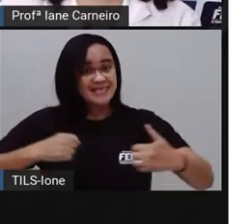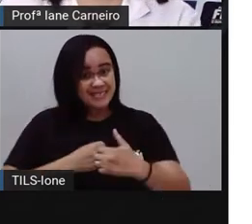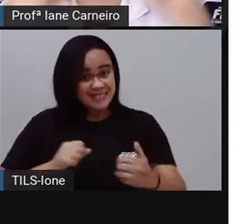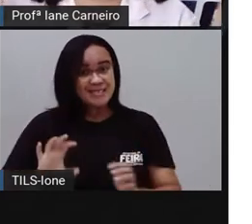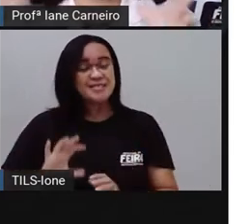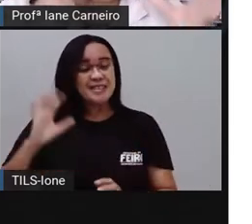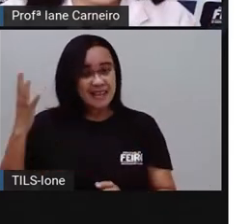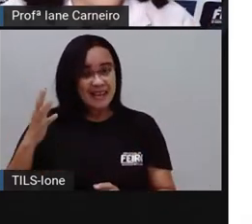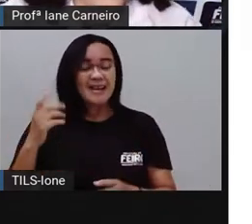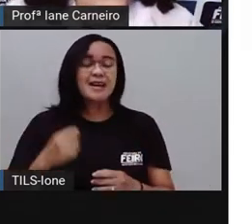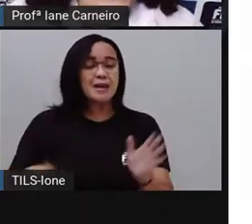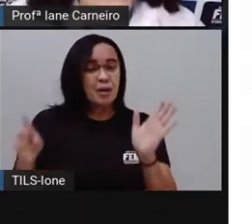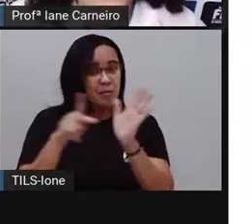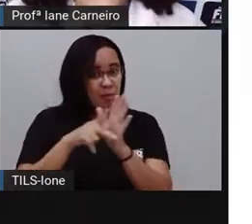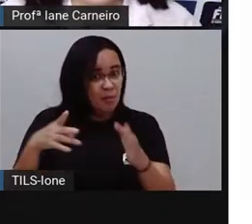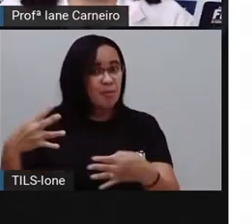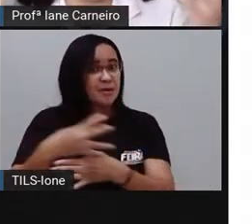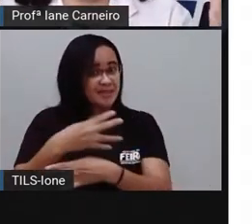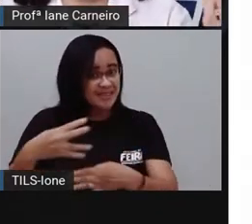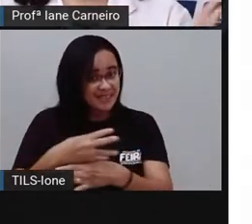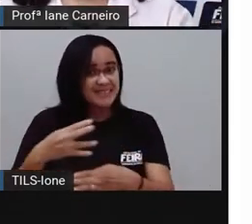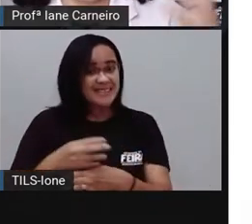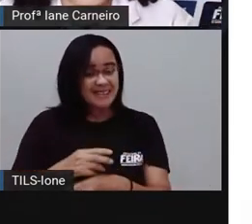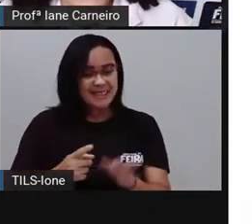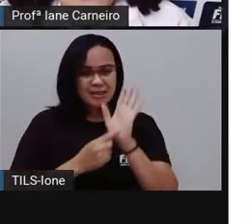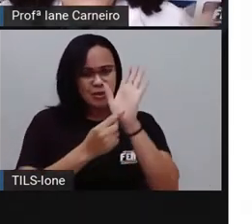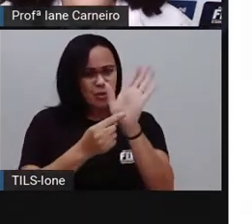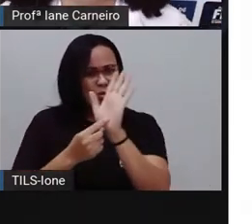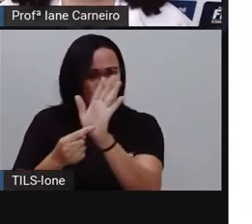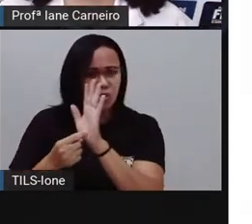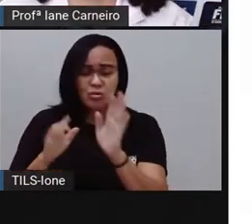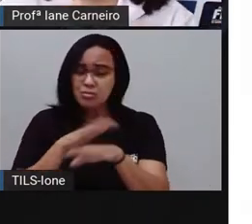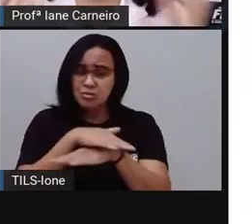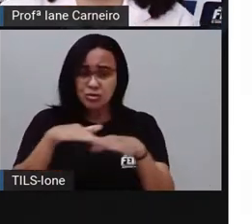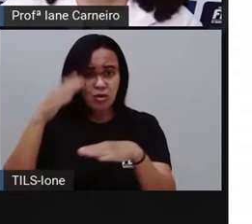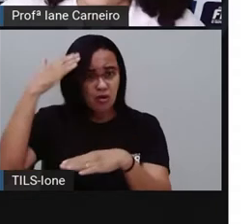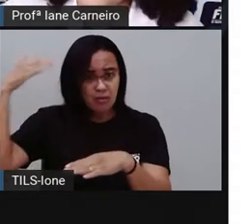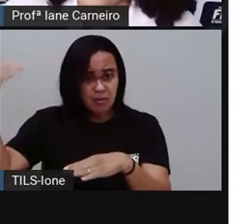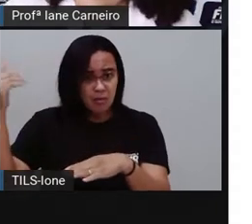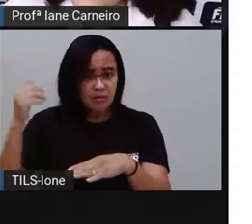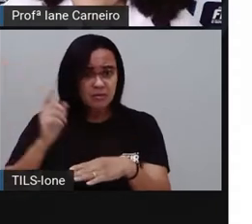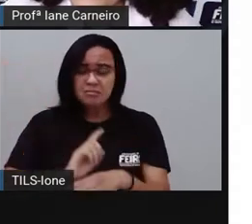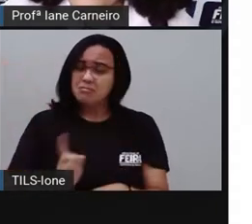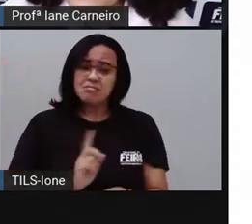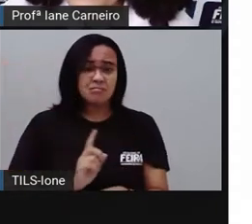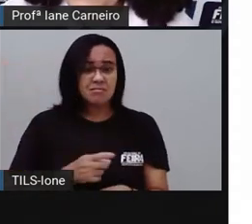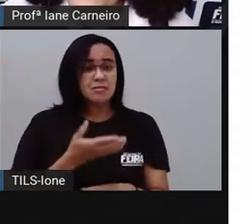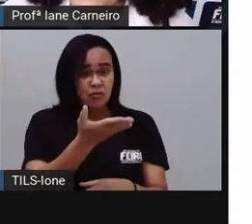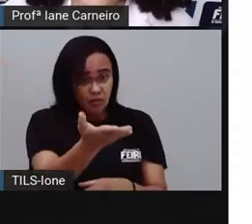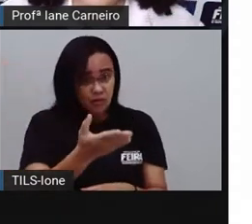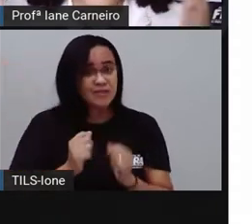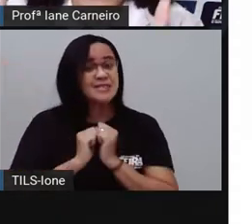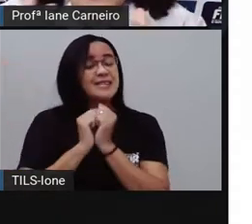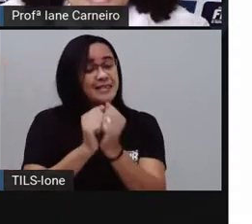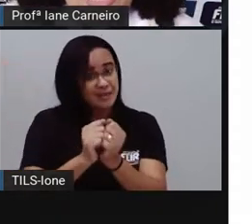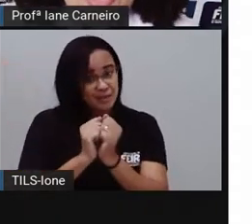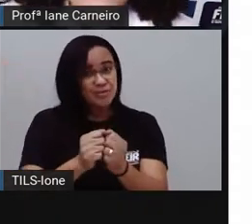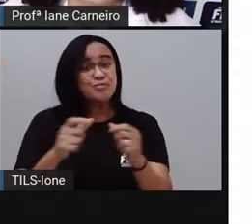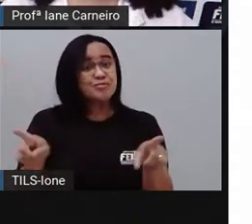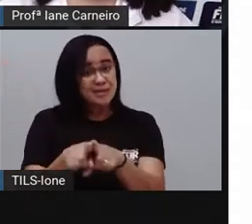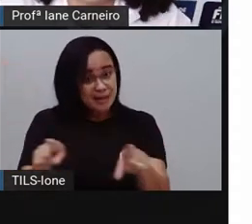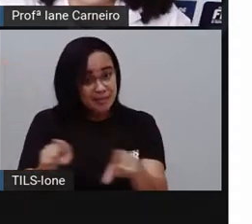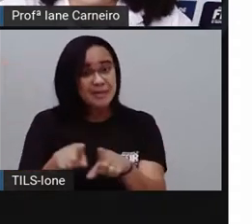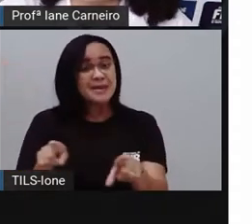Então, não é porque a Pró colocou aqui só fotos de feirenses famosos que você não faça parte desse povo, né? Você faz